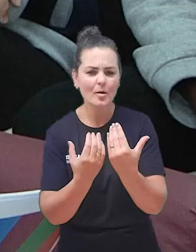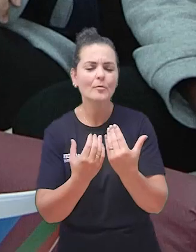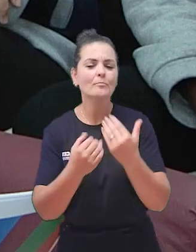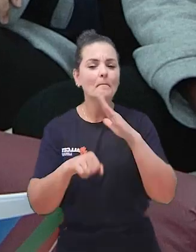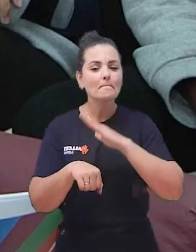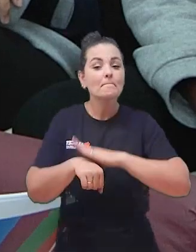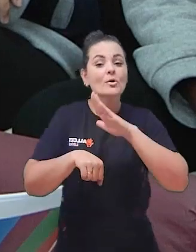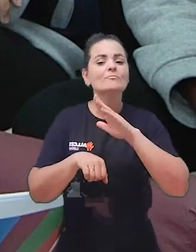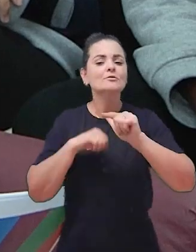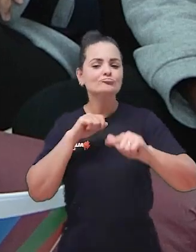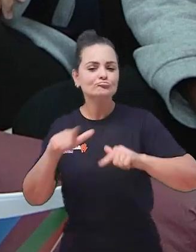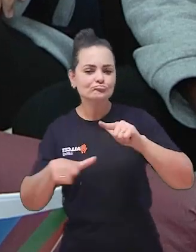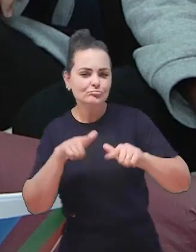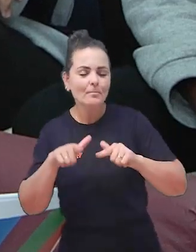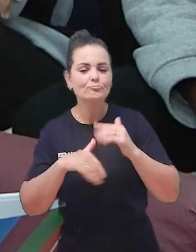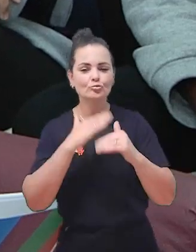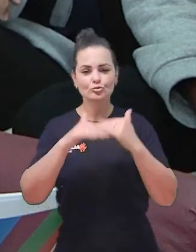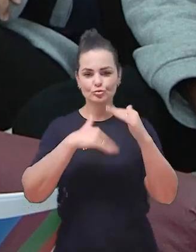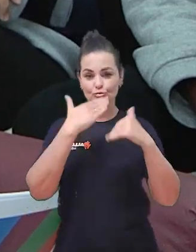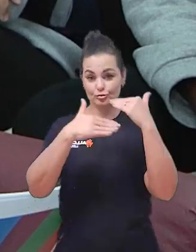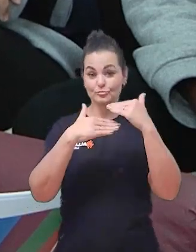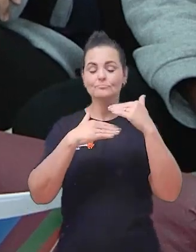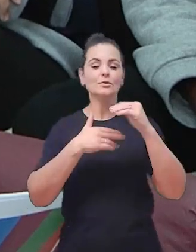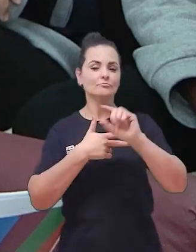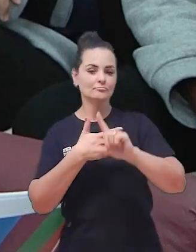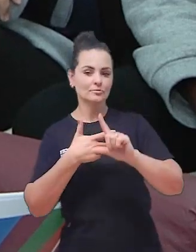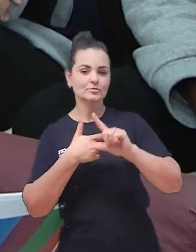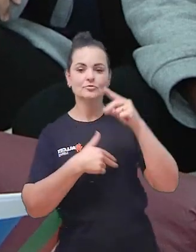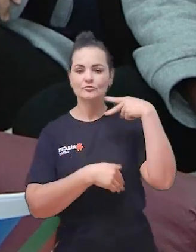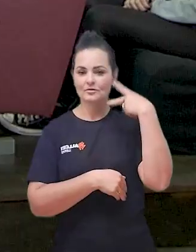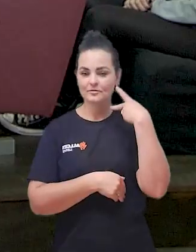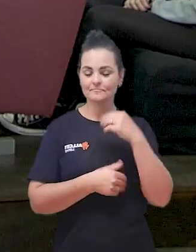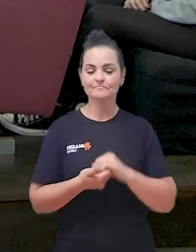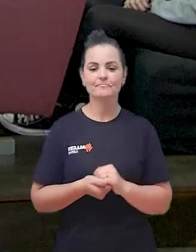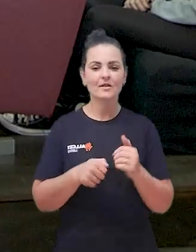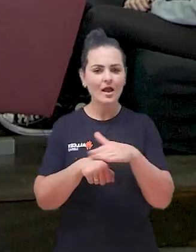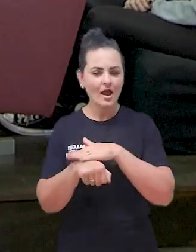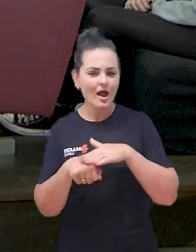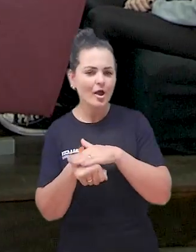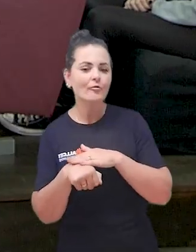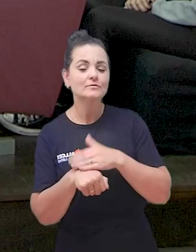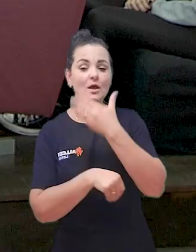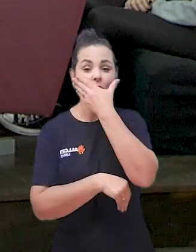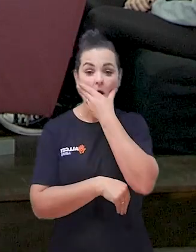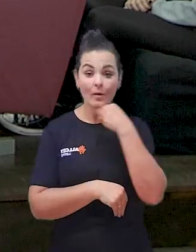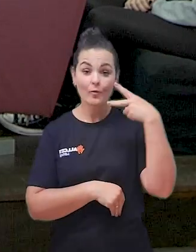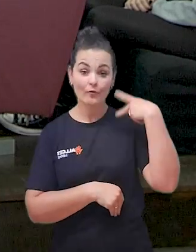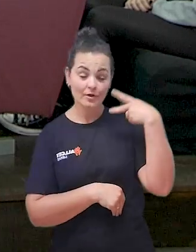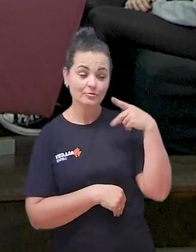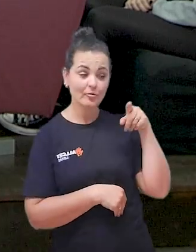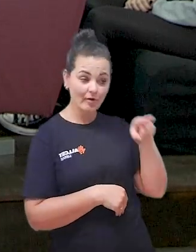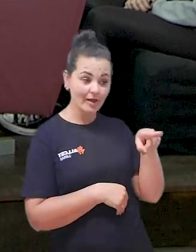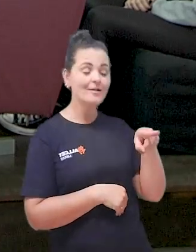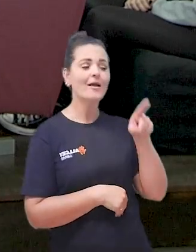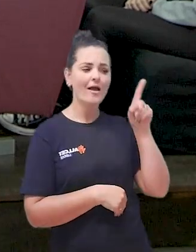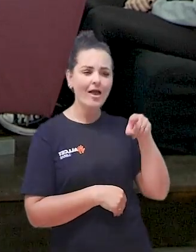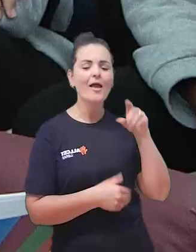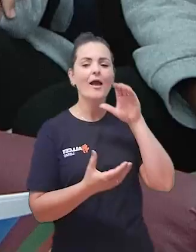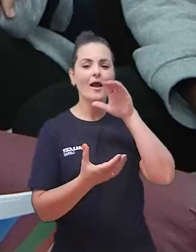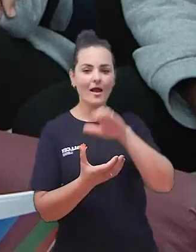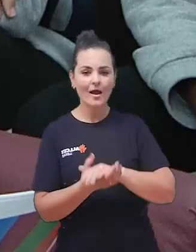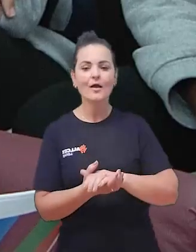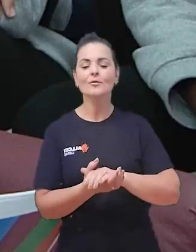mais sobre o trabalho desenvolvido pelos nossos legisladores. O bate-papo de hoje é com o marido da Dona